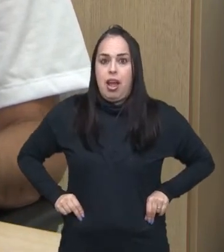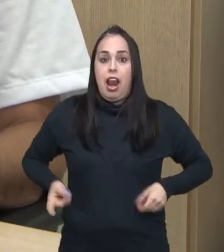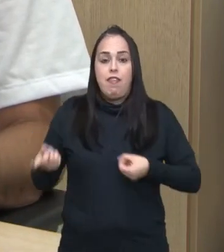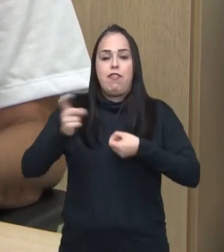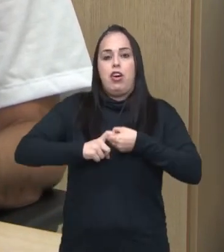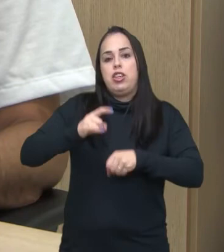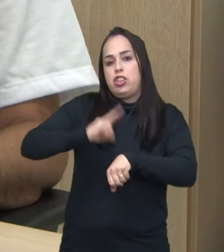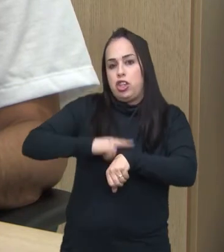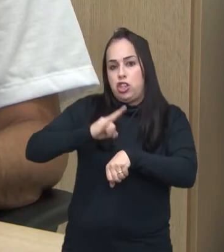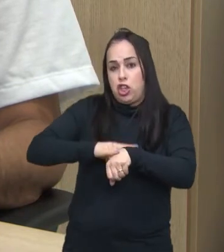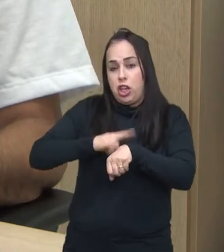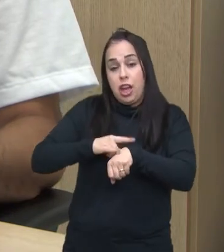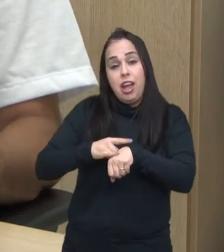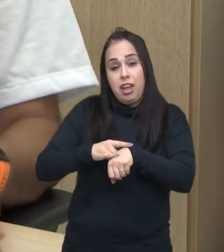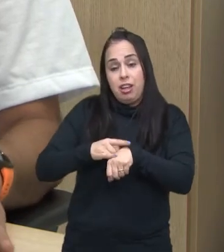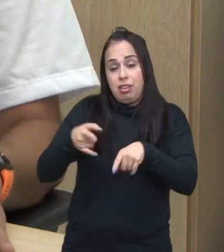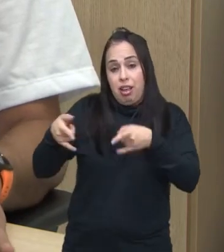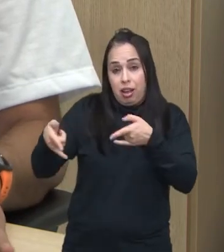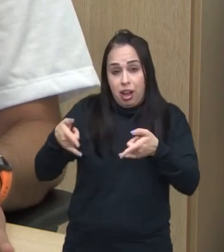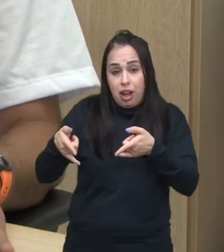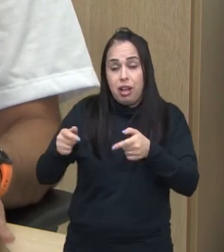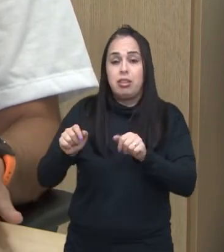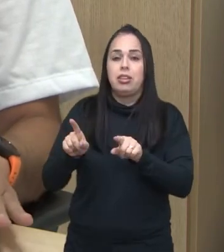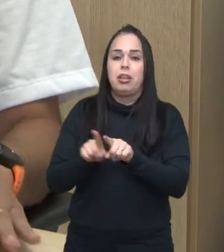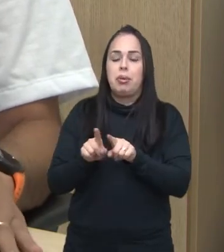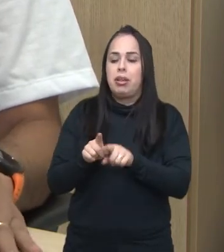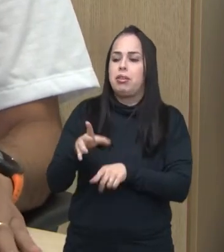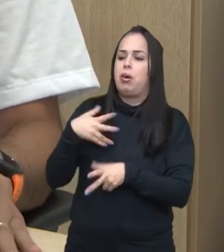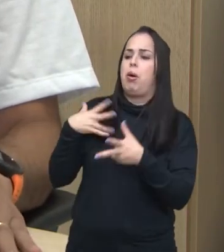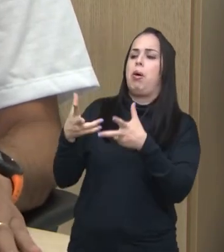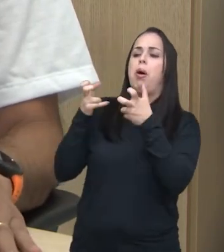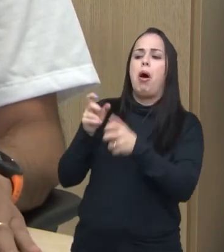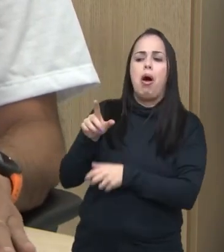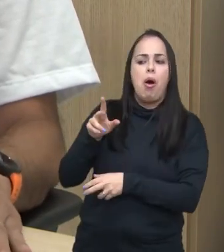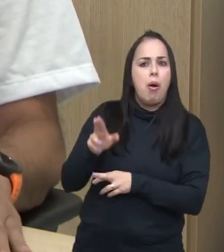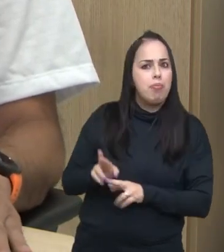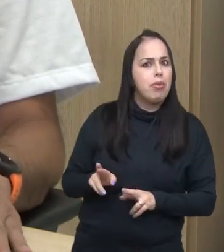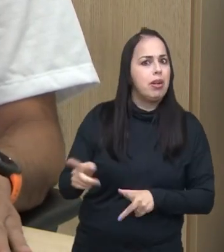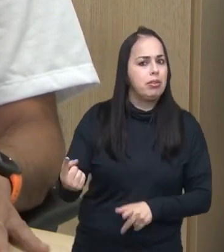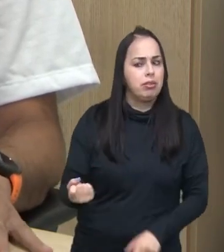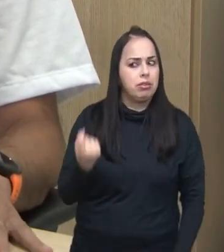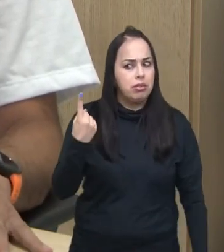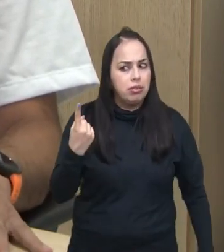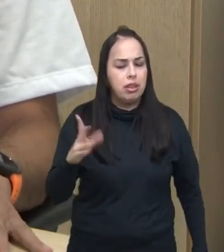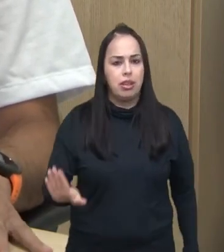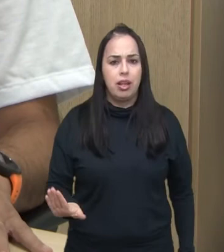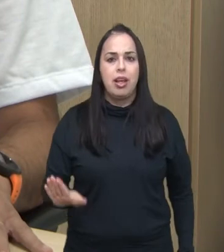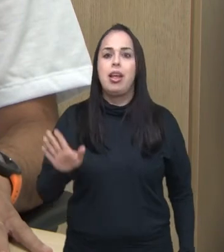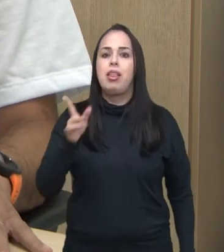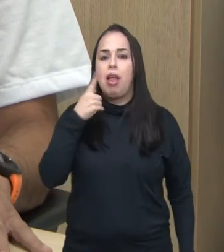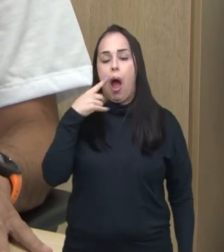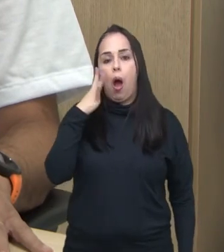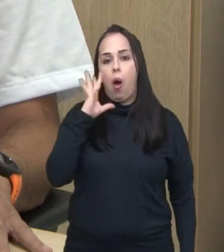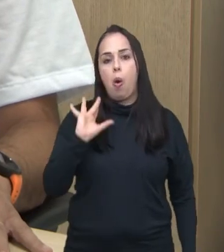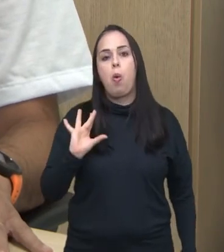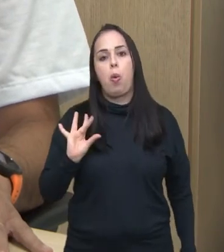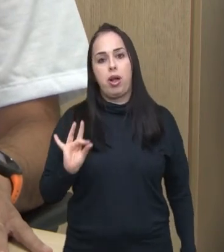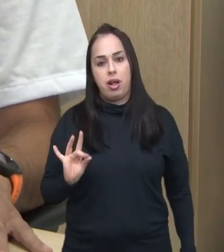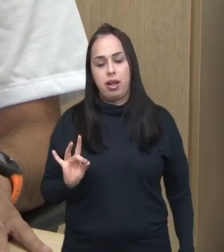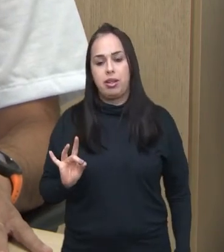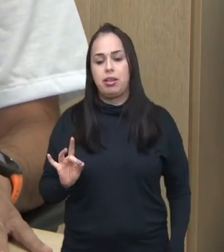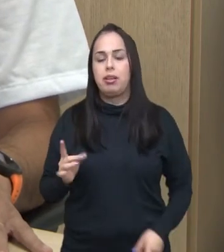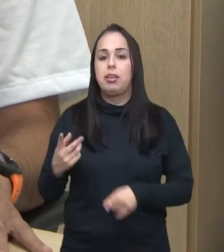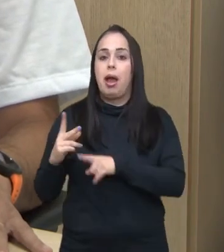na cama, né? Então, tem alguns sinais que vai ser aparentes que a família vai falar, opa, alguma coisa está acontecendo. E